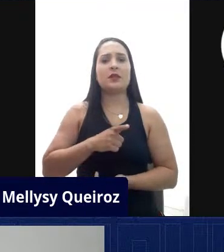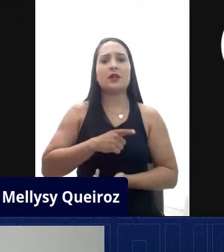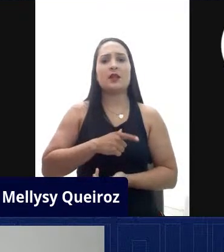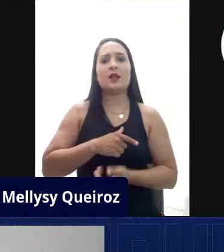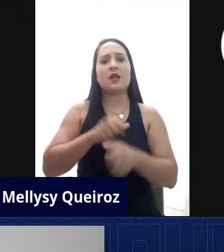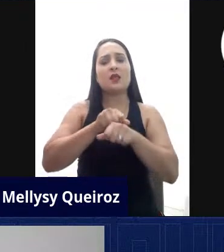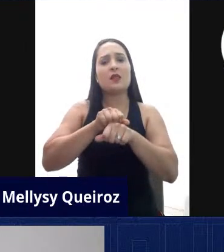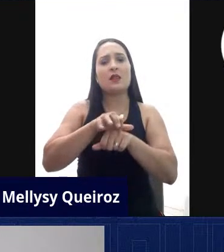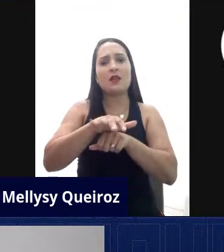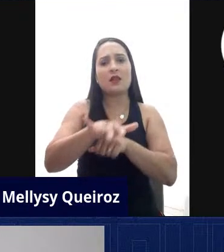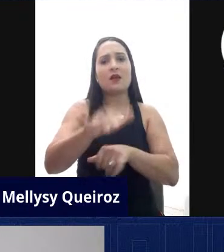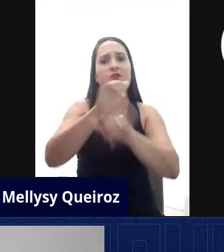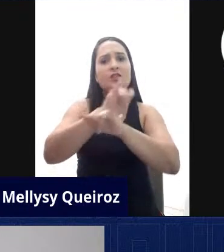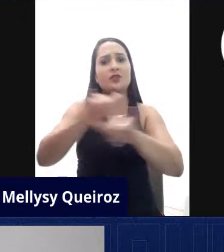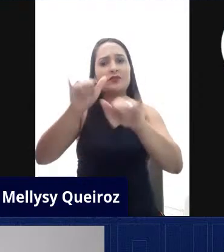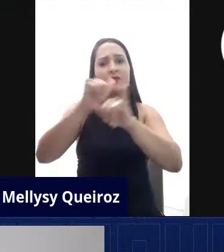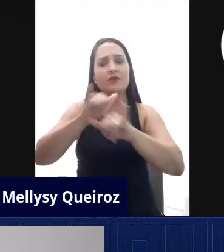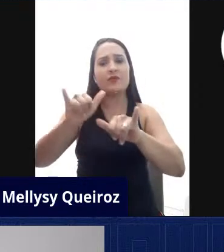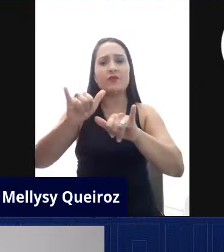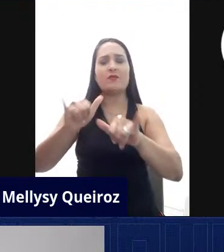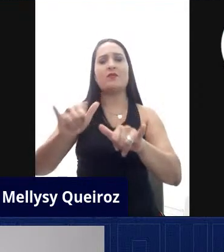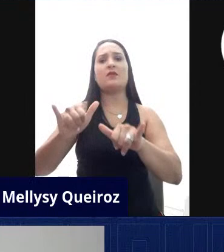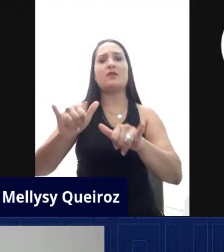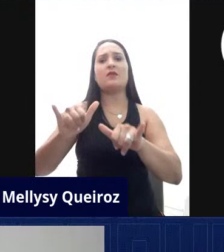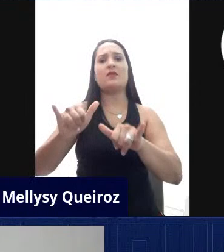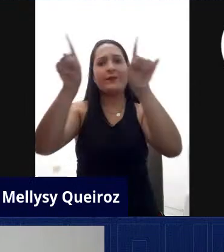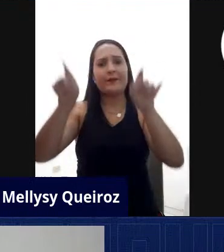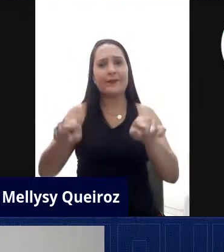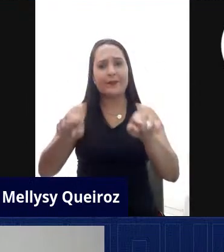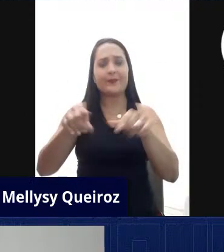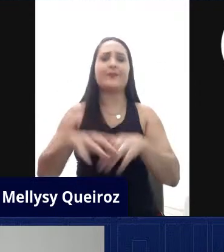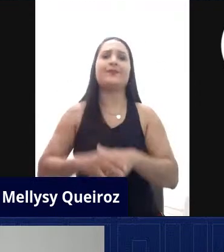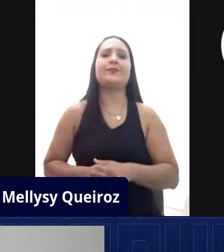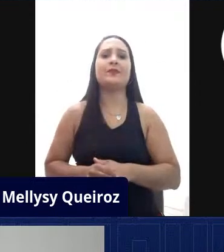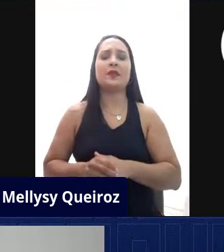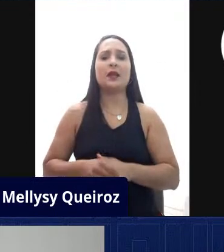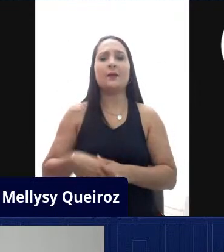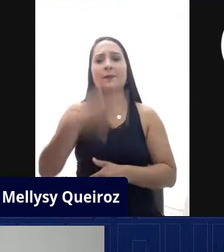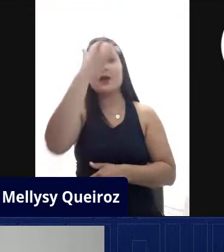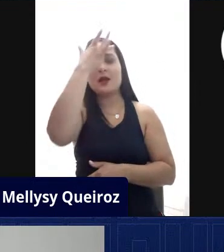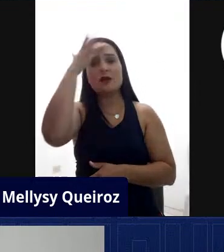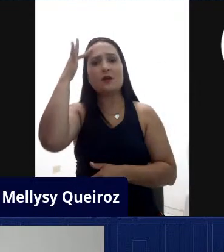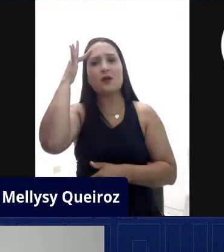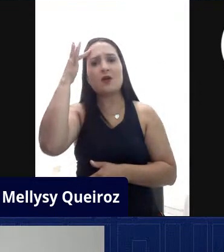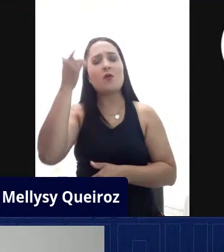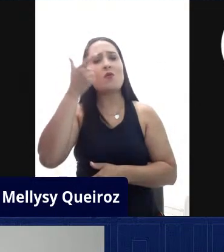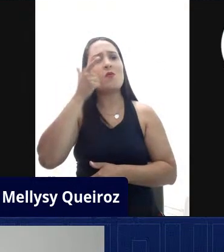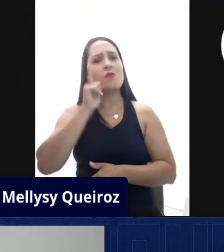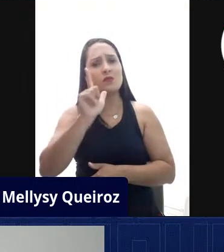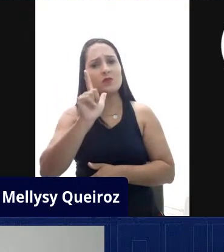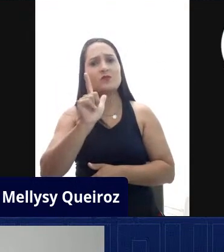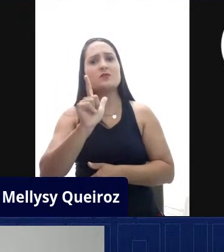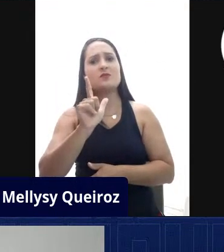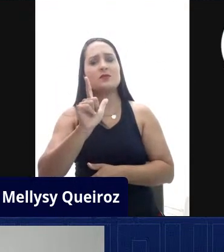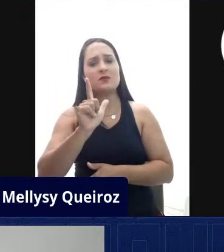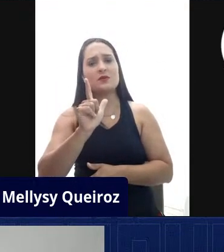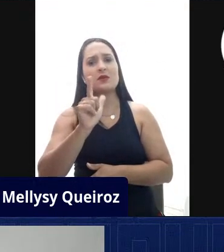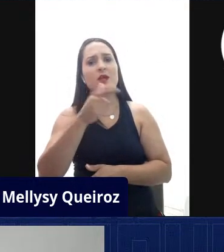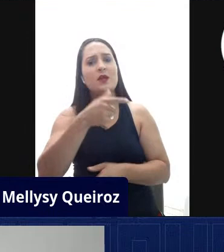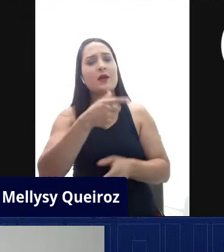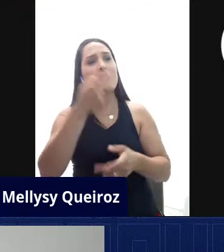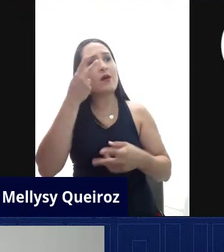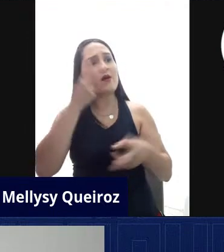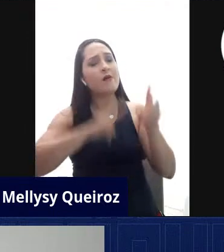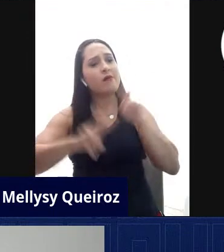campanha, de trazer essa campanha para que as pessoas consigam acessá-la, trazer visibilidade e, mais